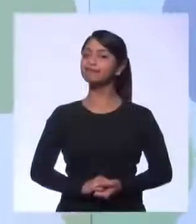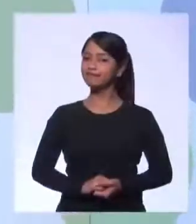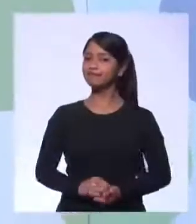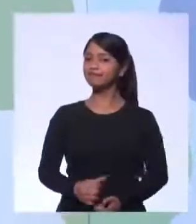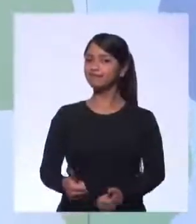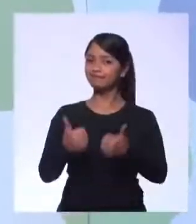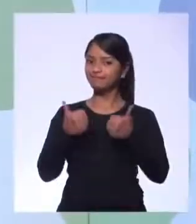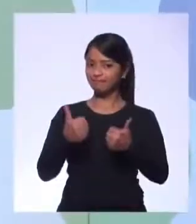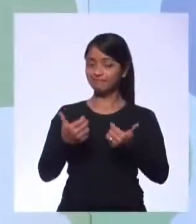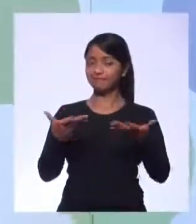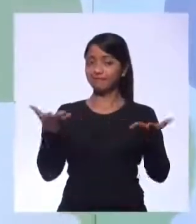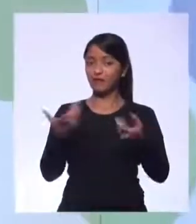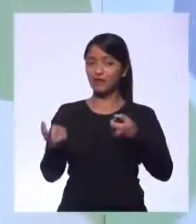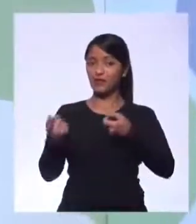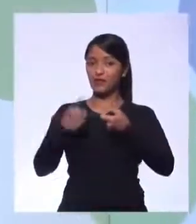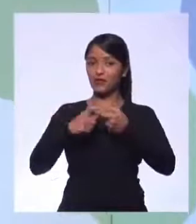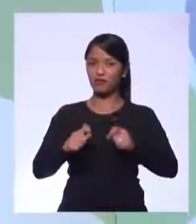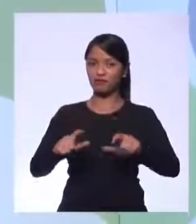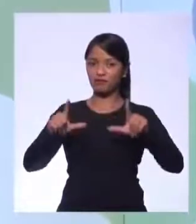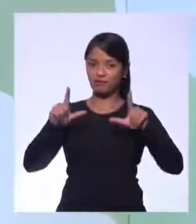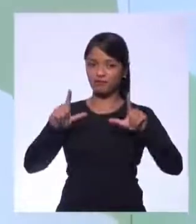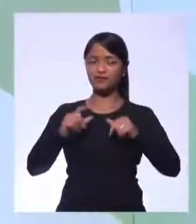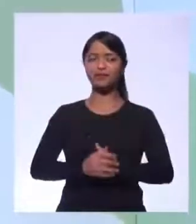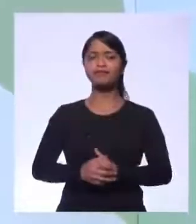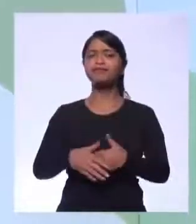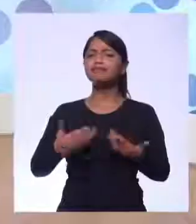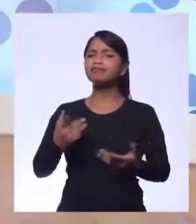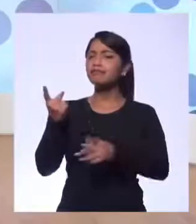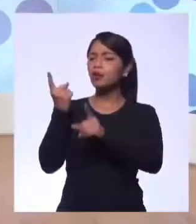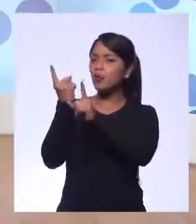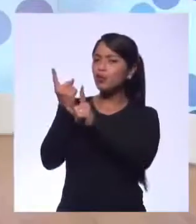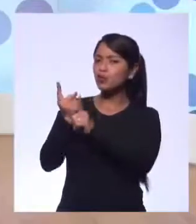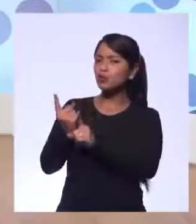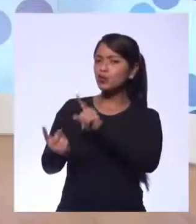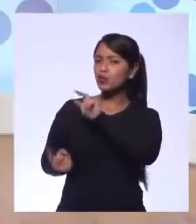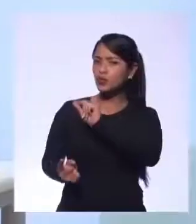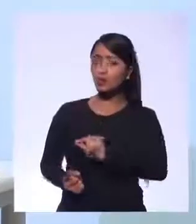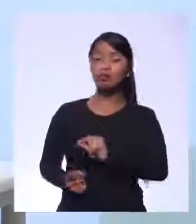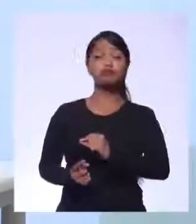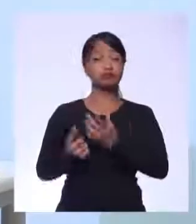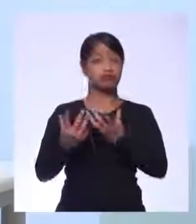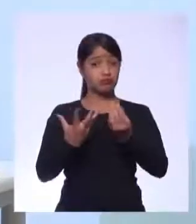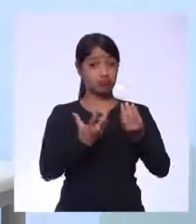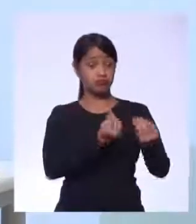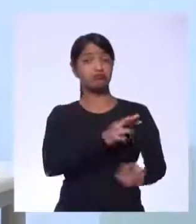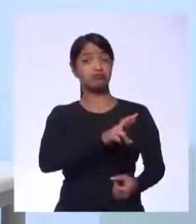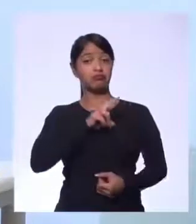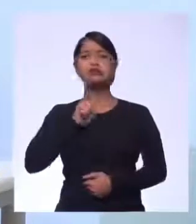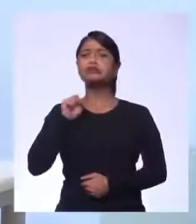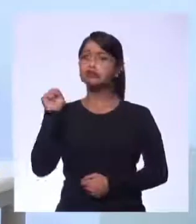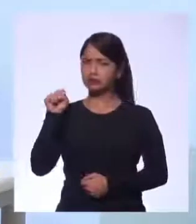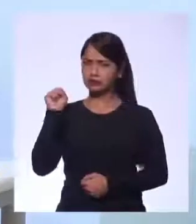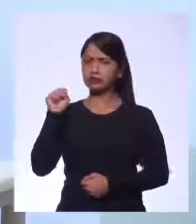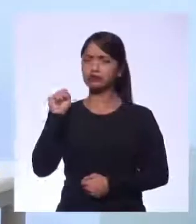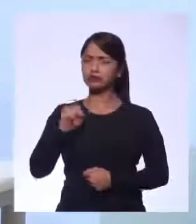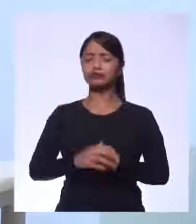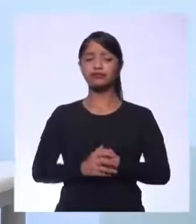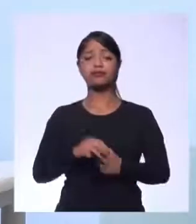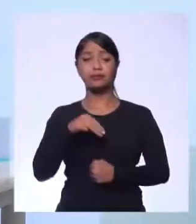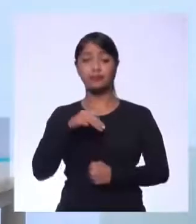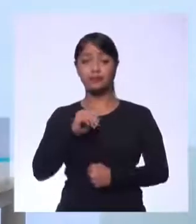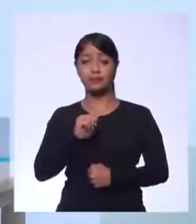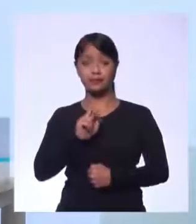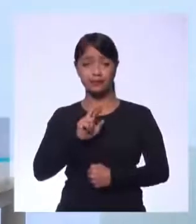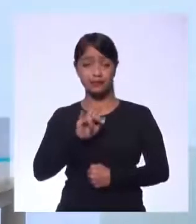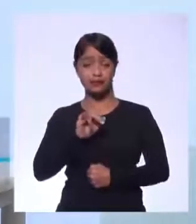Muito bem, voltamos. Ô, Dani, o que você achou aí? Então vamos lá, muitos sims, tá? Justificativas. Mariana, sim, é uma